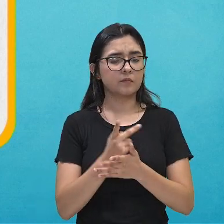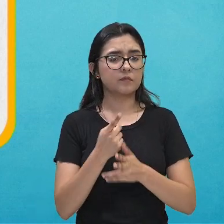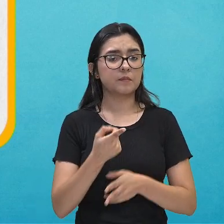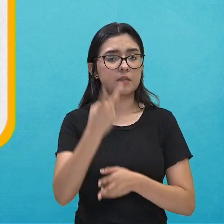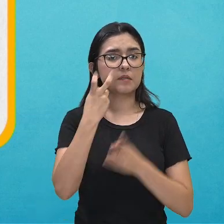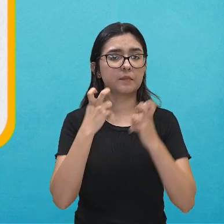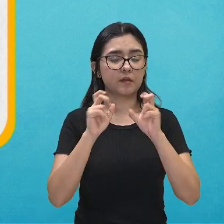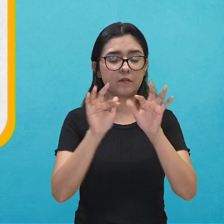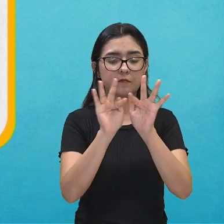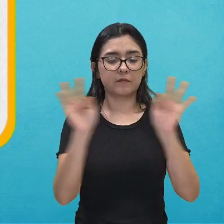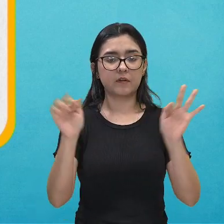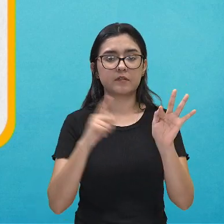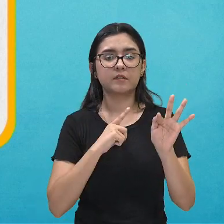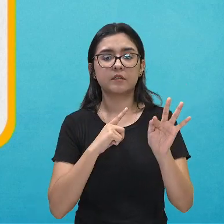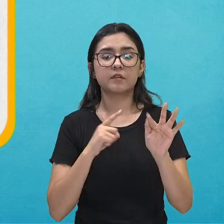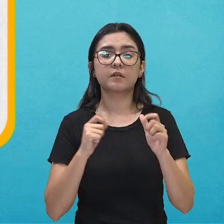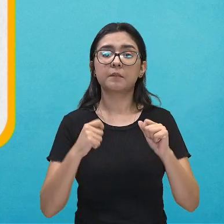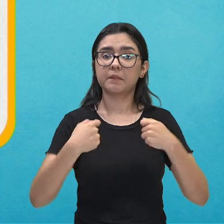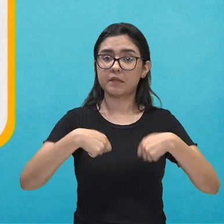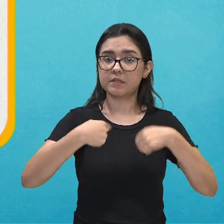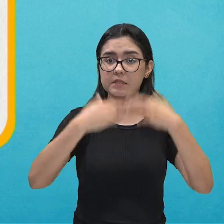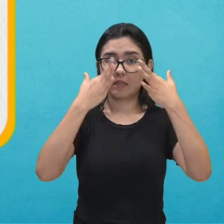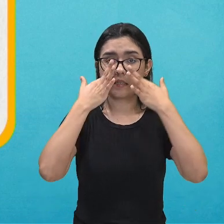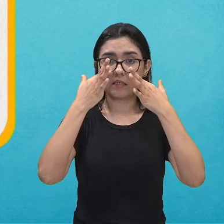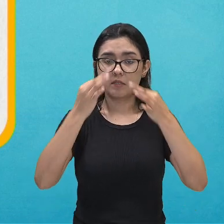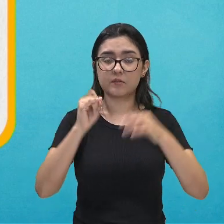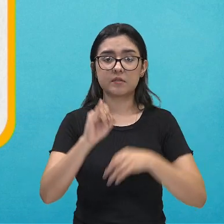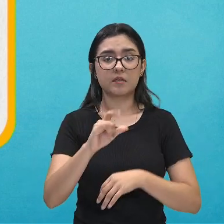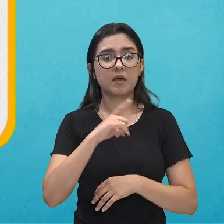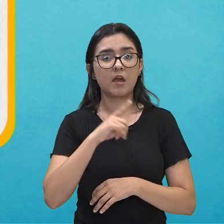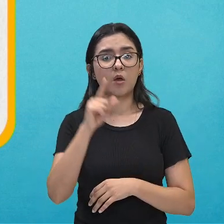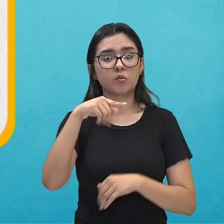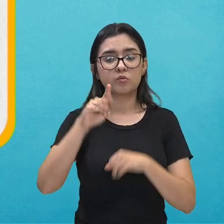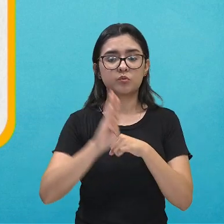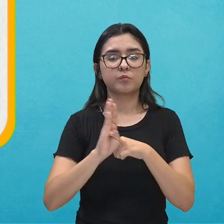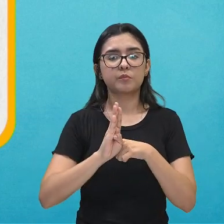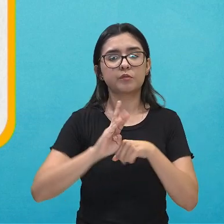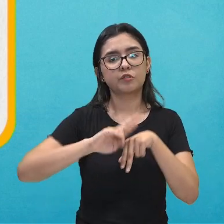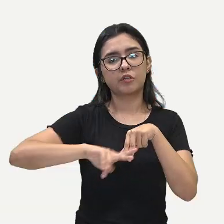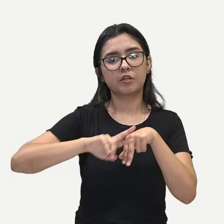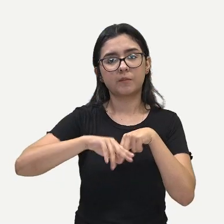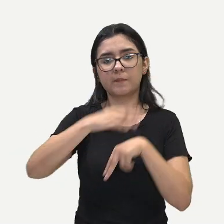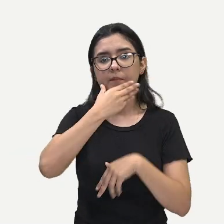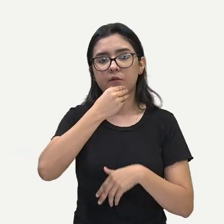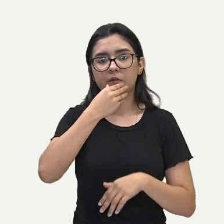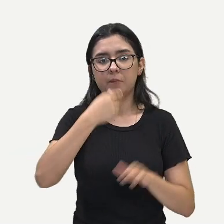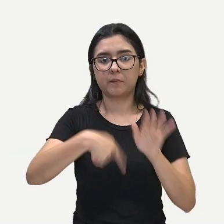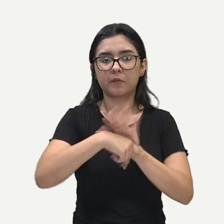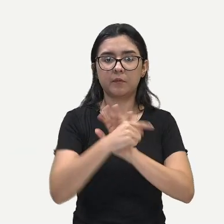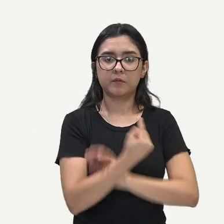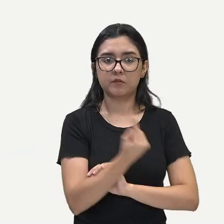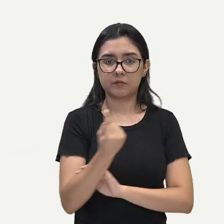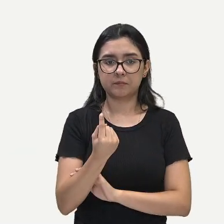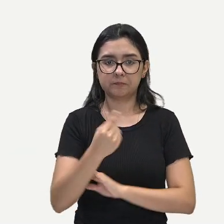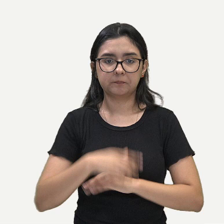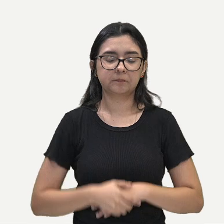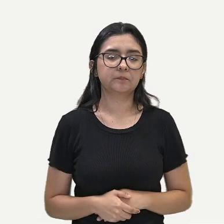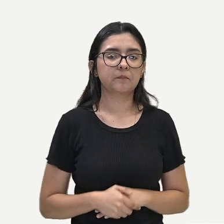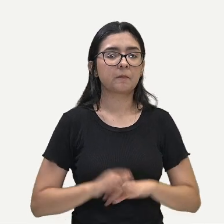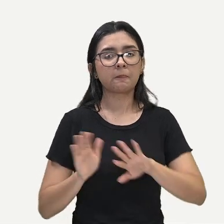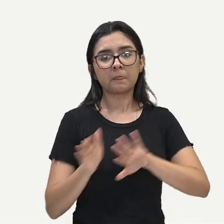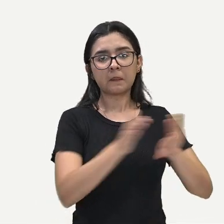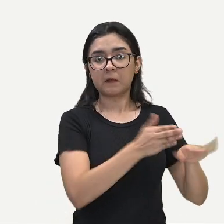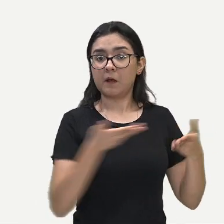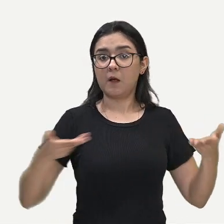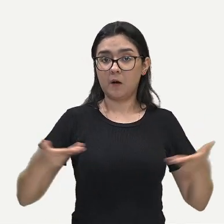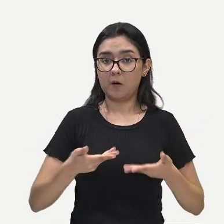verificar, tem que ter atenção se esse não é um substantivo masculino no singular. E aí chegamos,